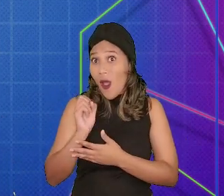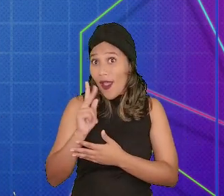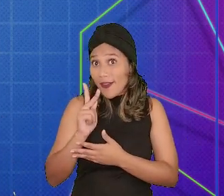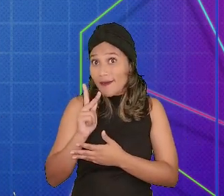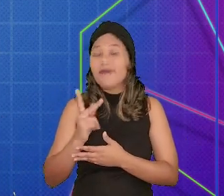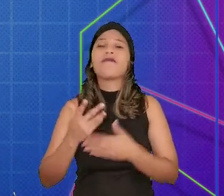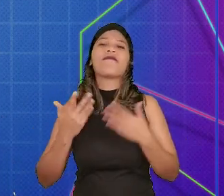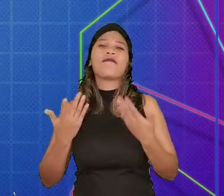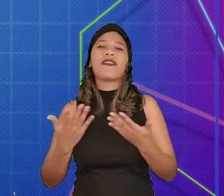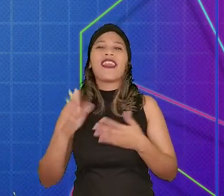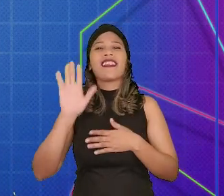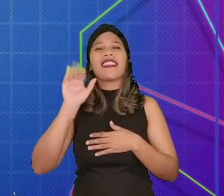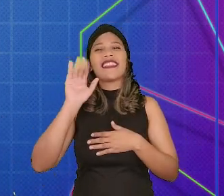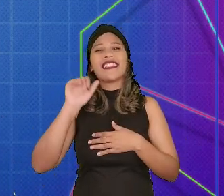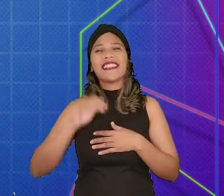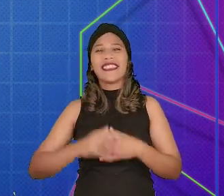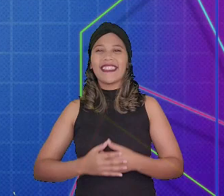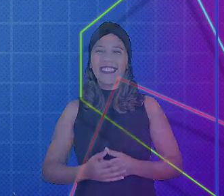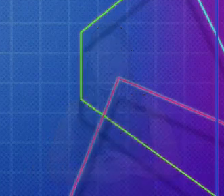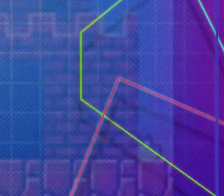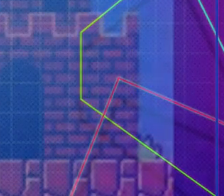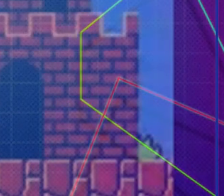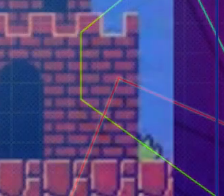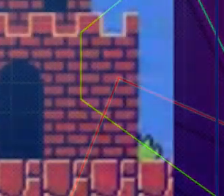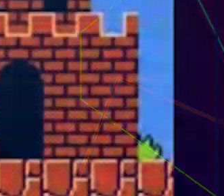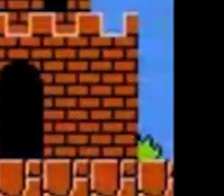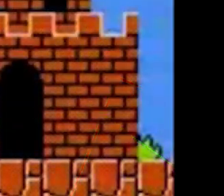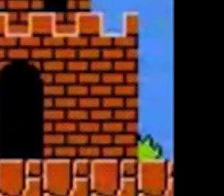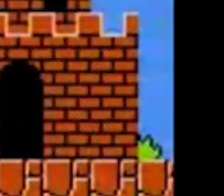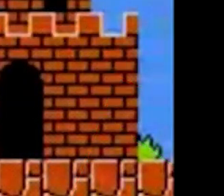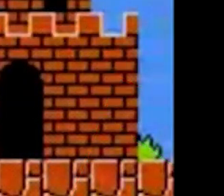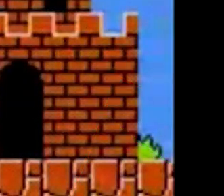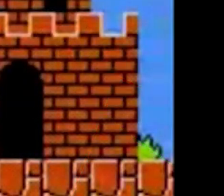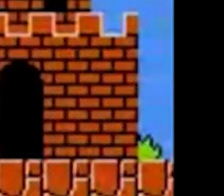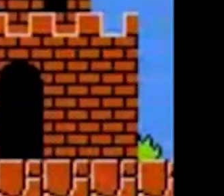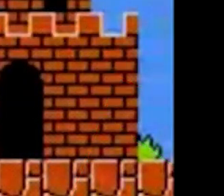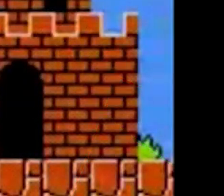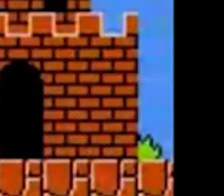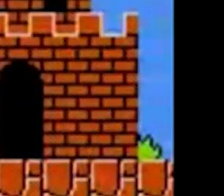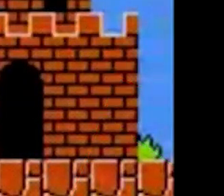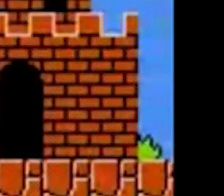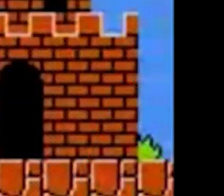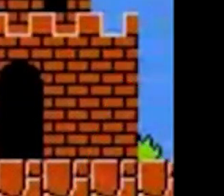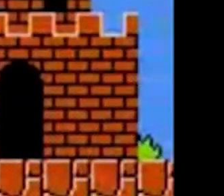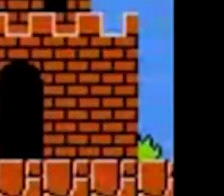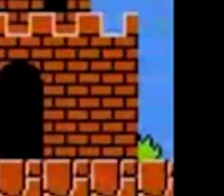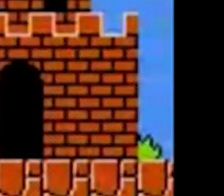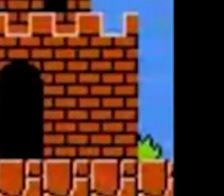Beleza? Até breve! Fui!